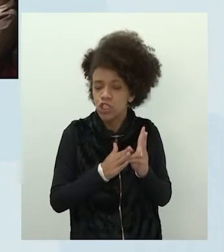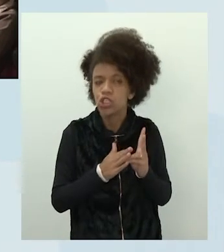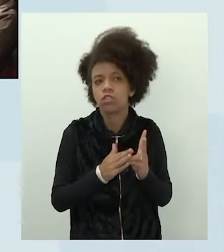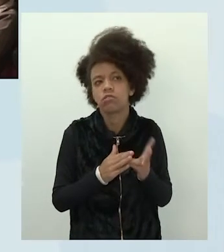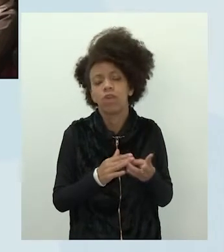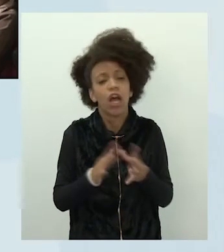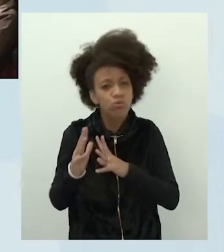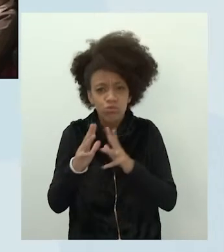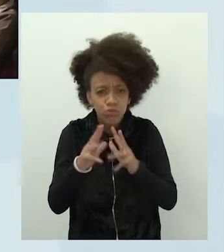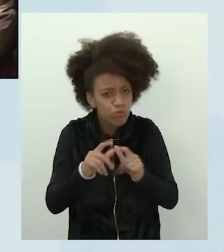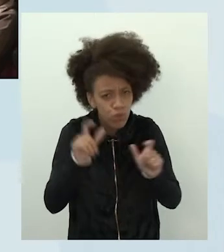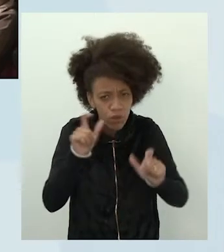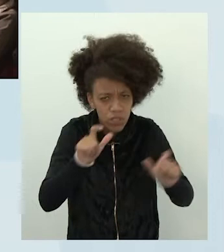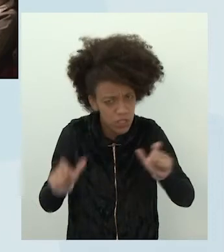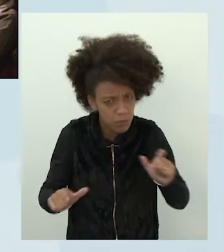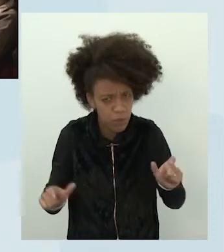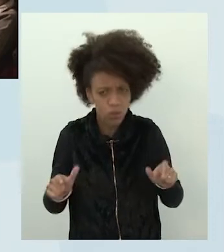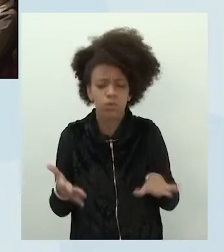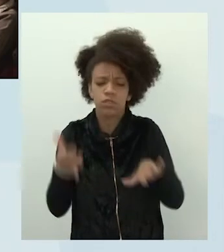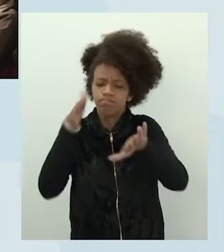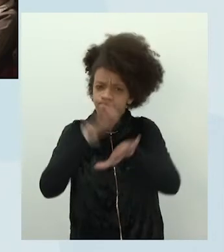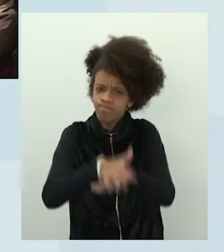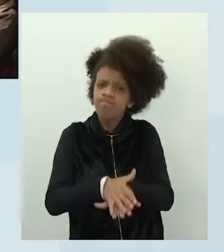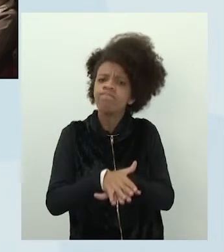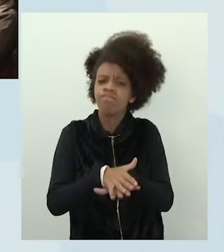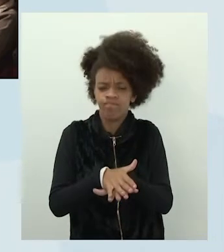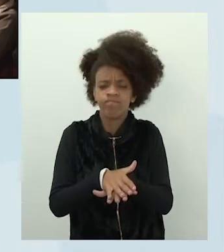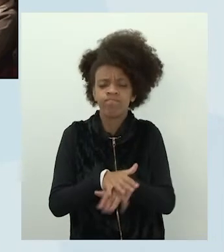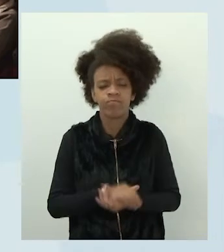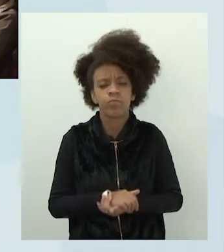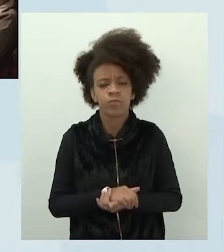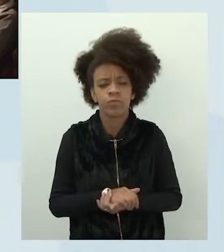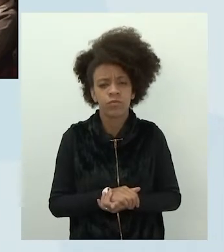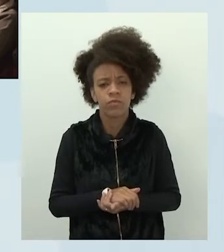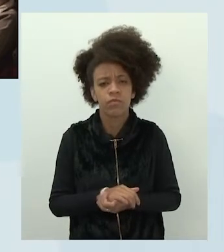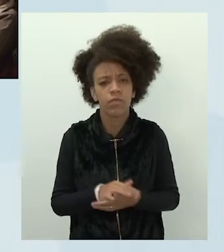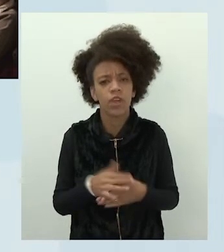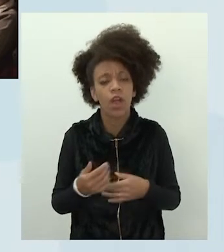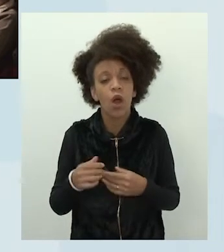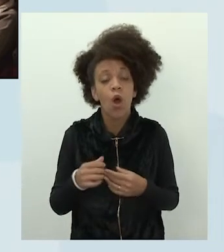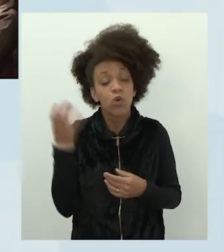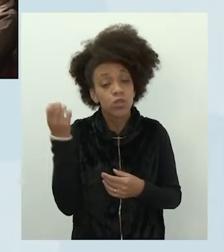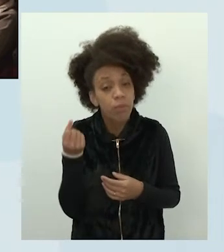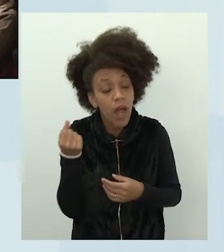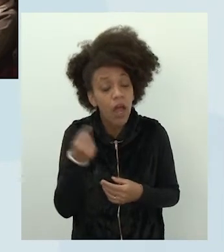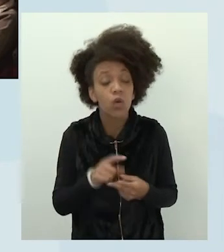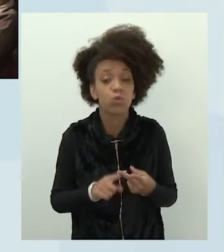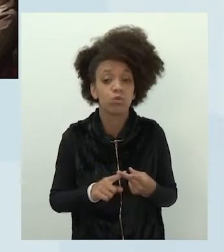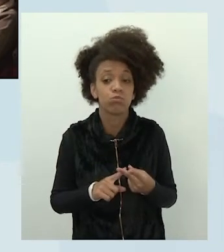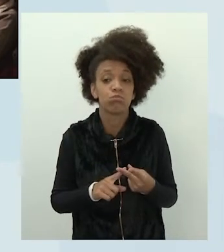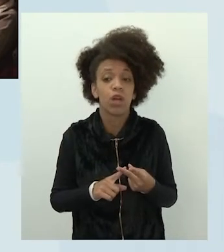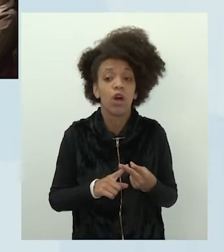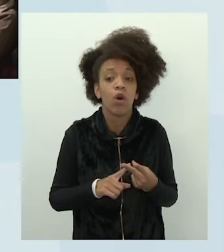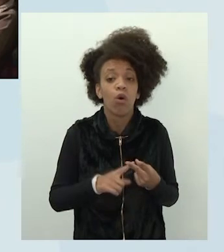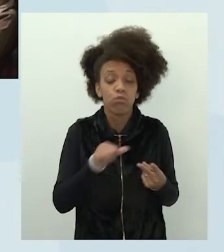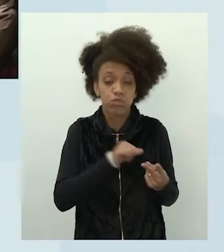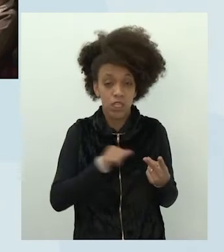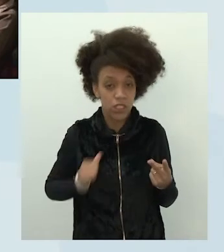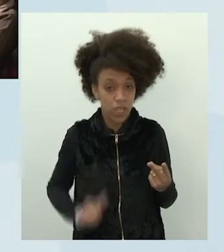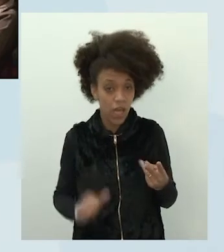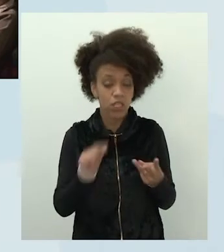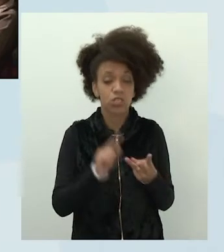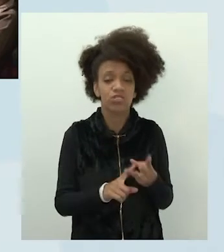enfim, todos têm que ser incluídos, né? Os brancos, os asiáticos,